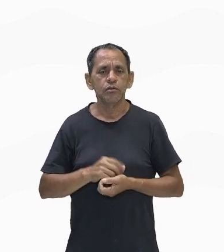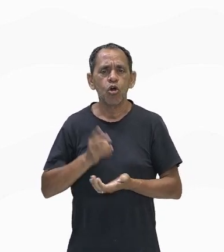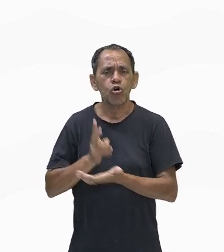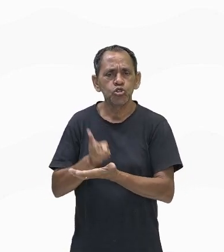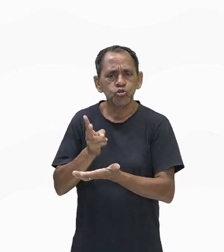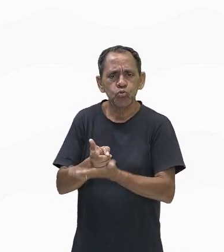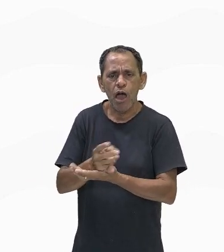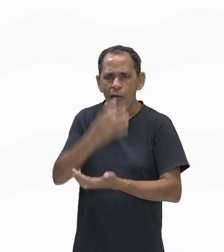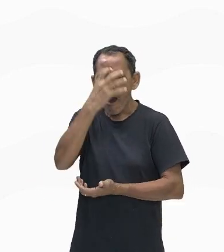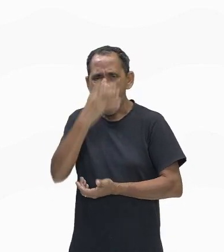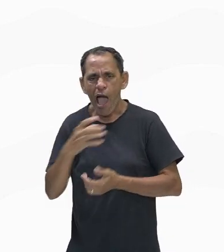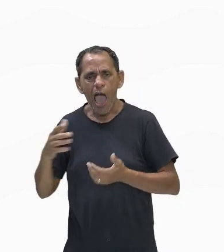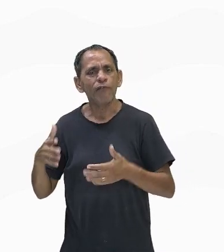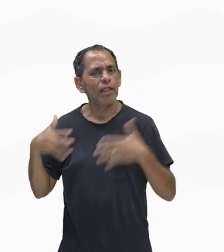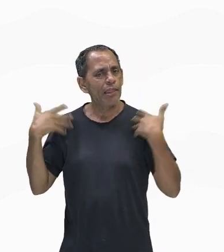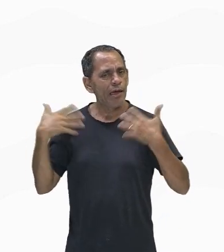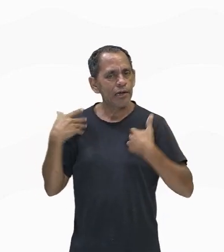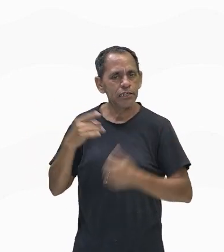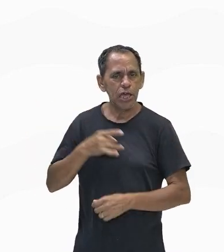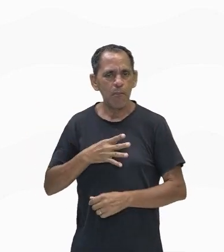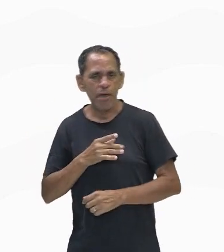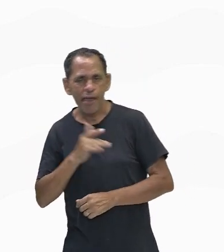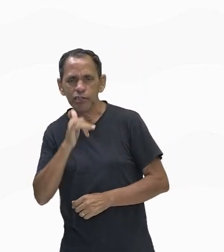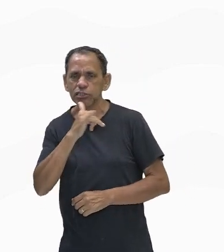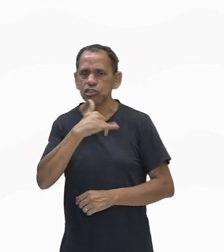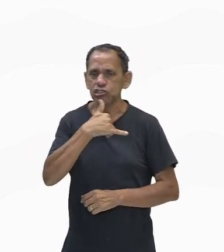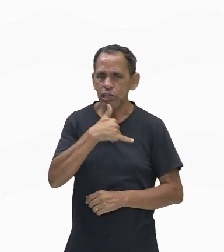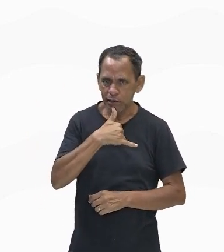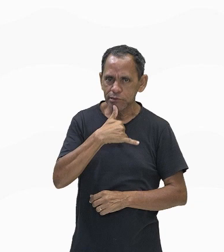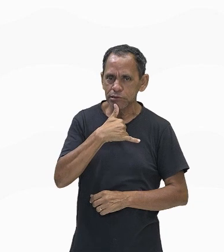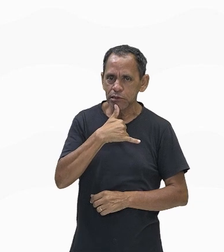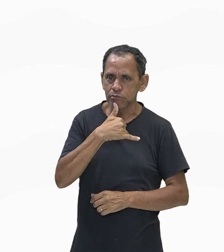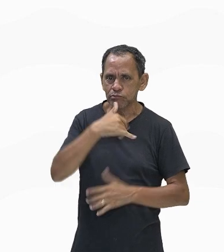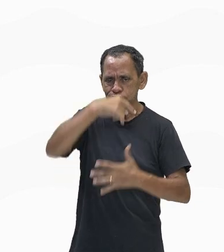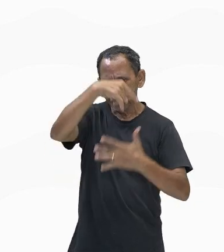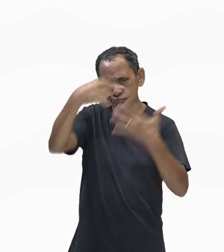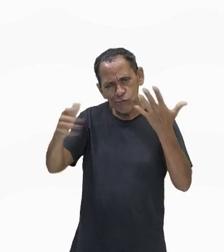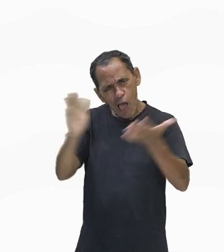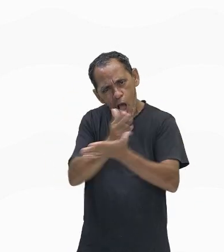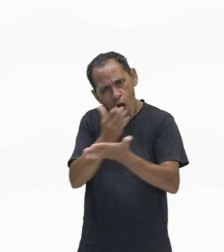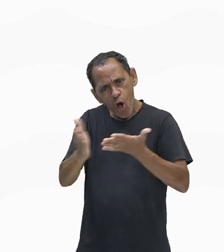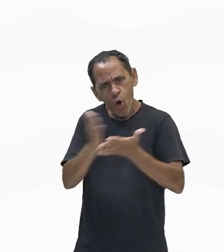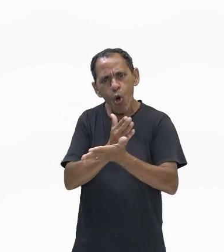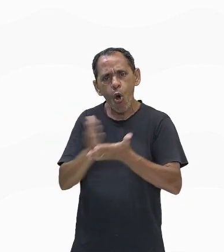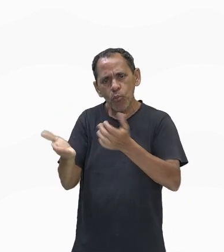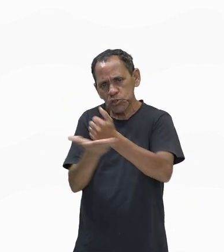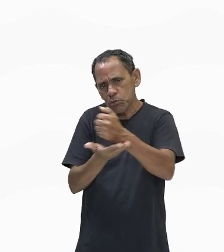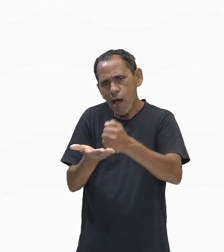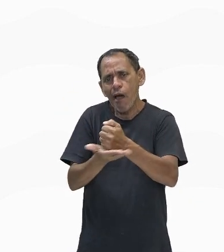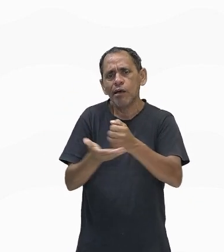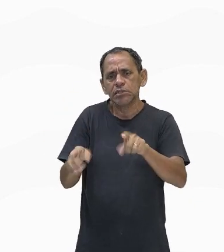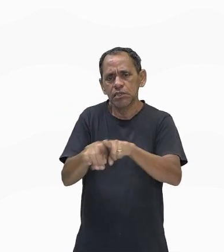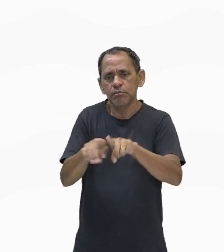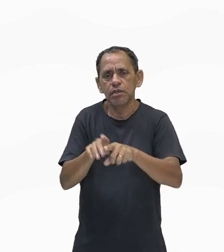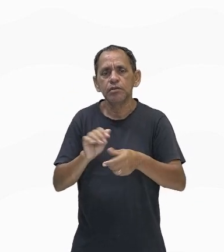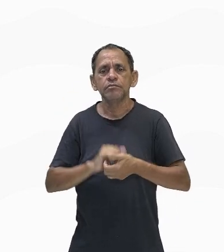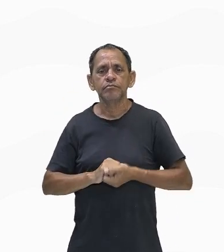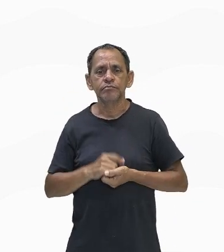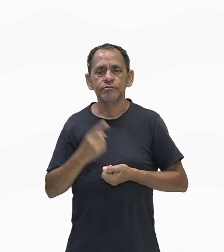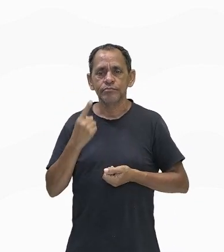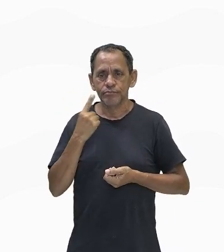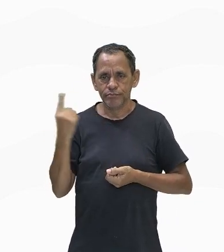raiva, a alegria, o medo, a tristeza. Essas são as emoções primárias. Seguindo, nós temos as emoções